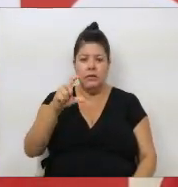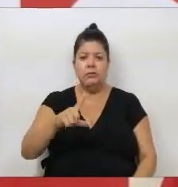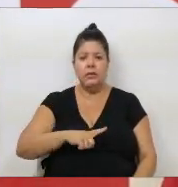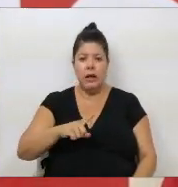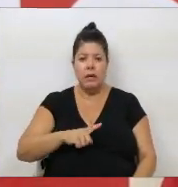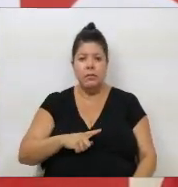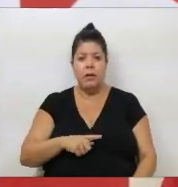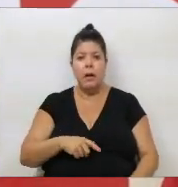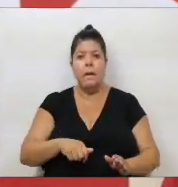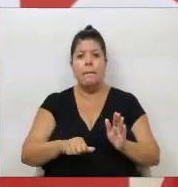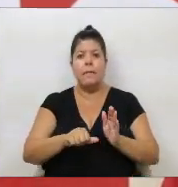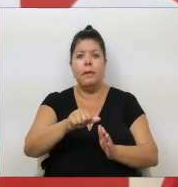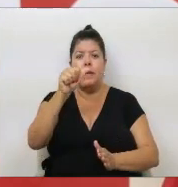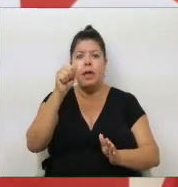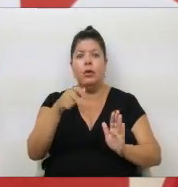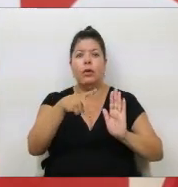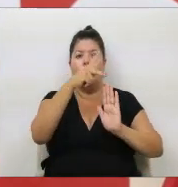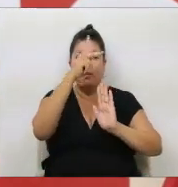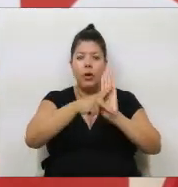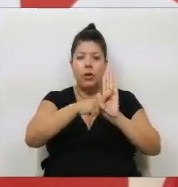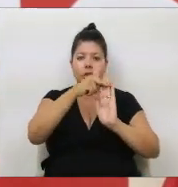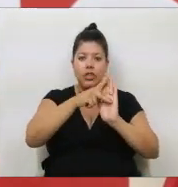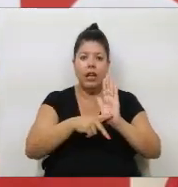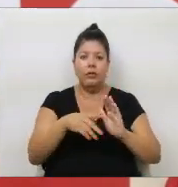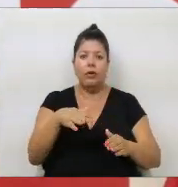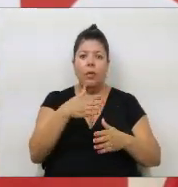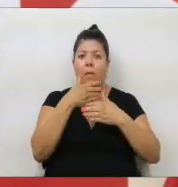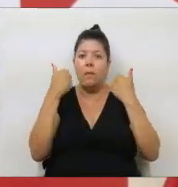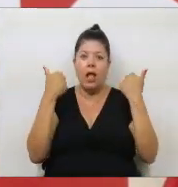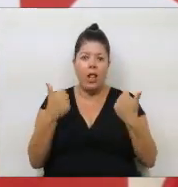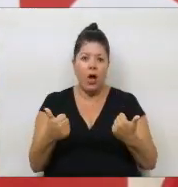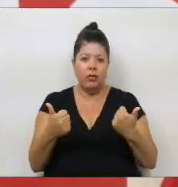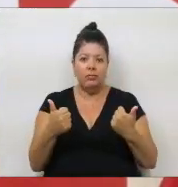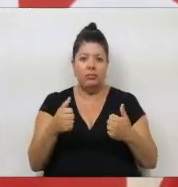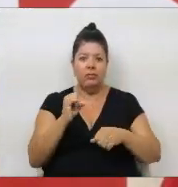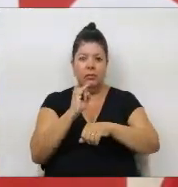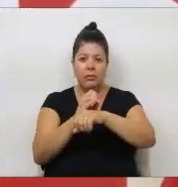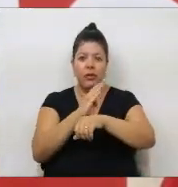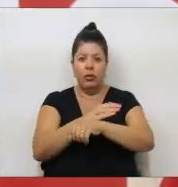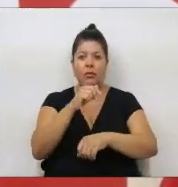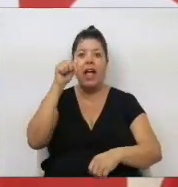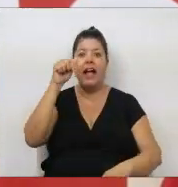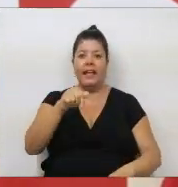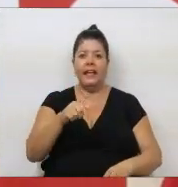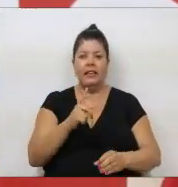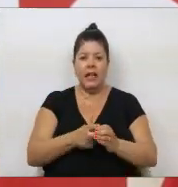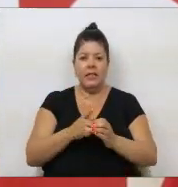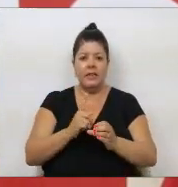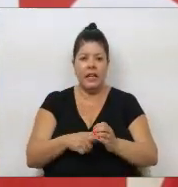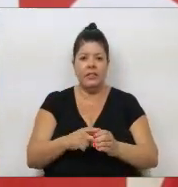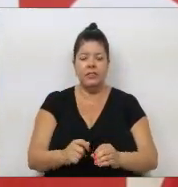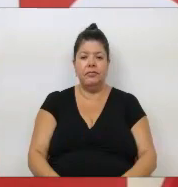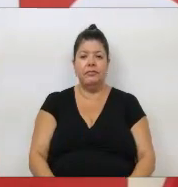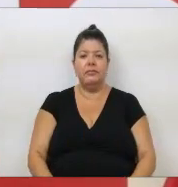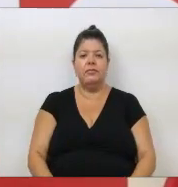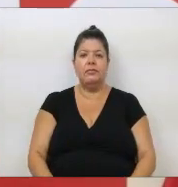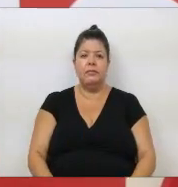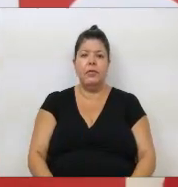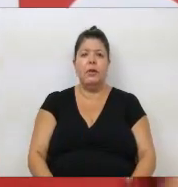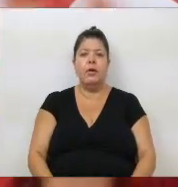é um dos melhores planos de governo que a gente tem aqui na região e no estado, certo? Então ele...